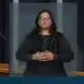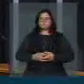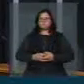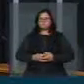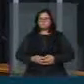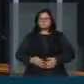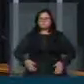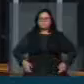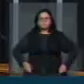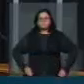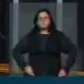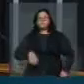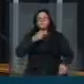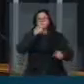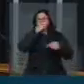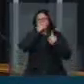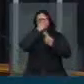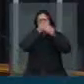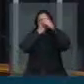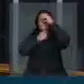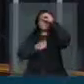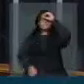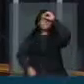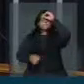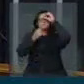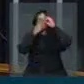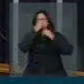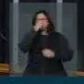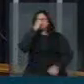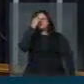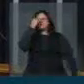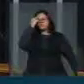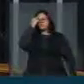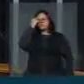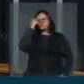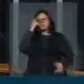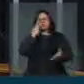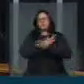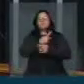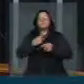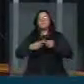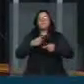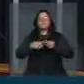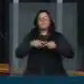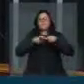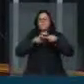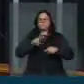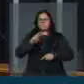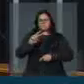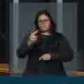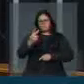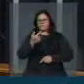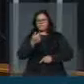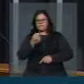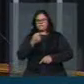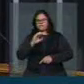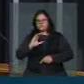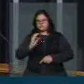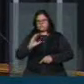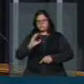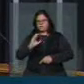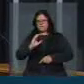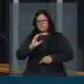Somos ingênuos de achar que isso surgiu por causa do aumento de 20 centavos no preço da